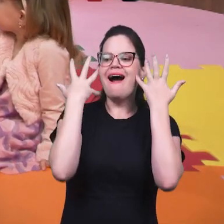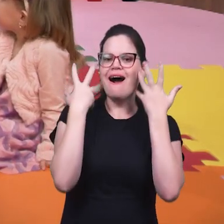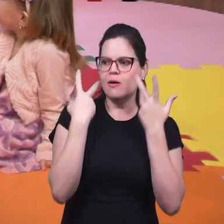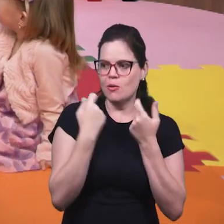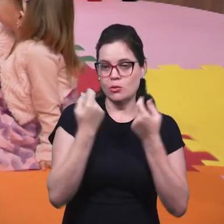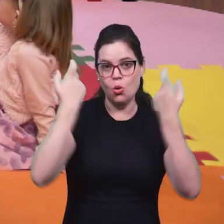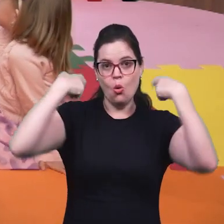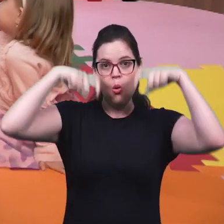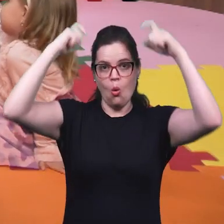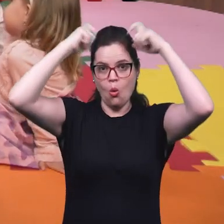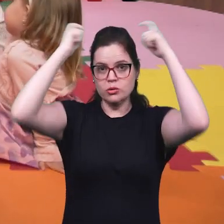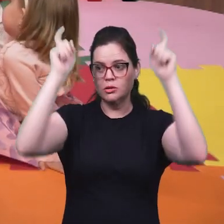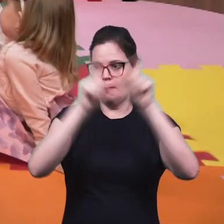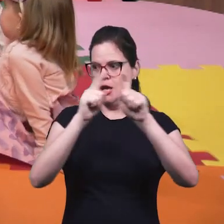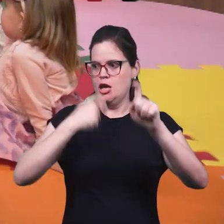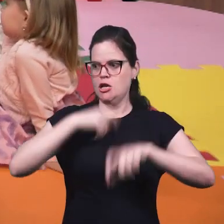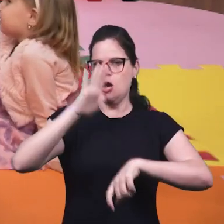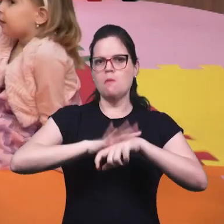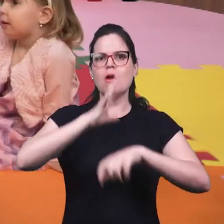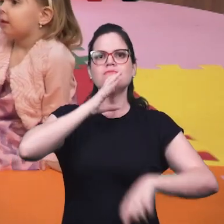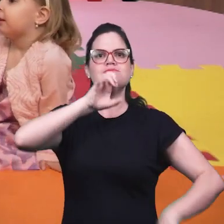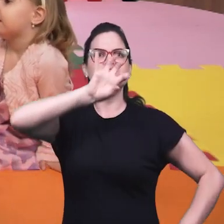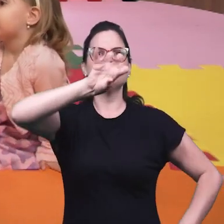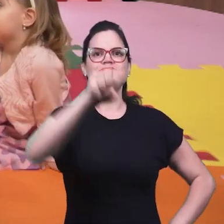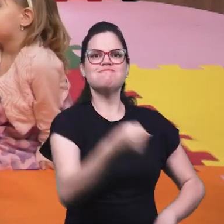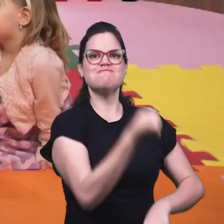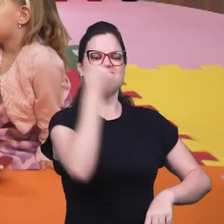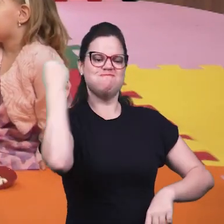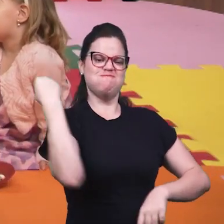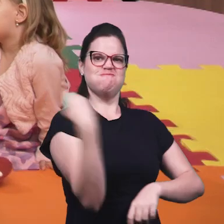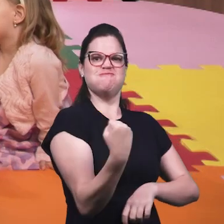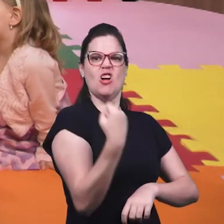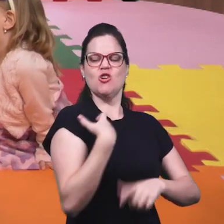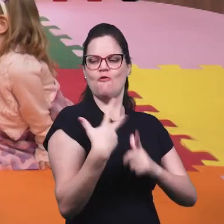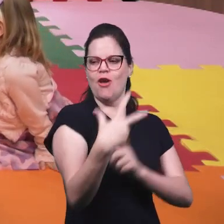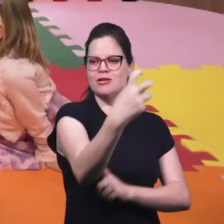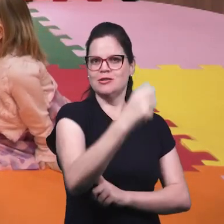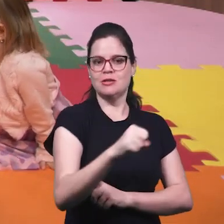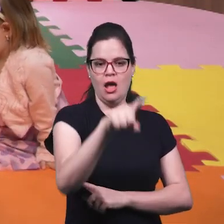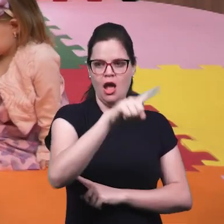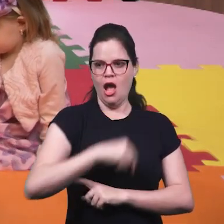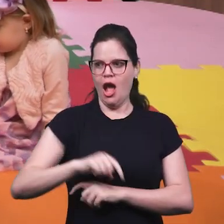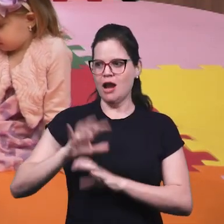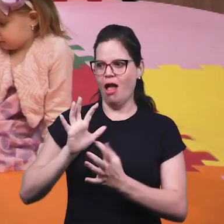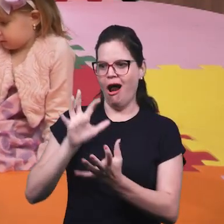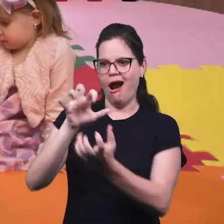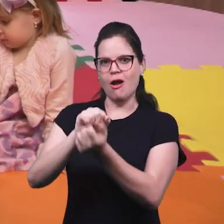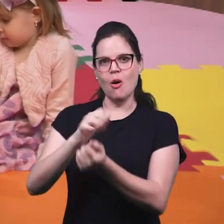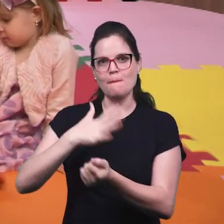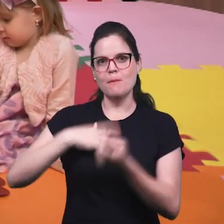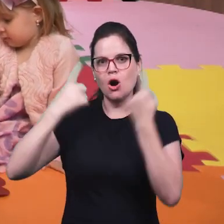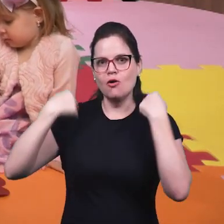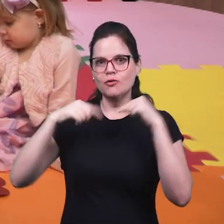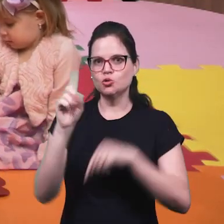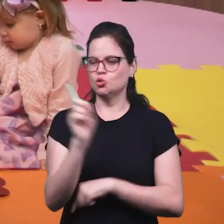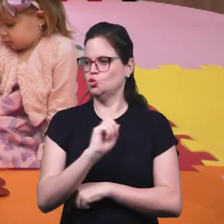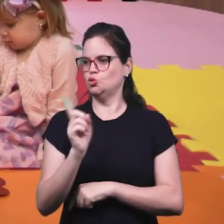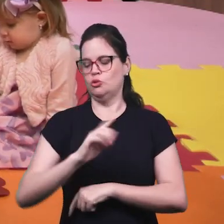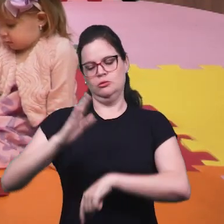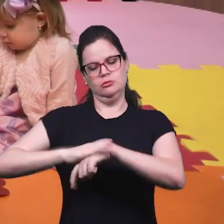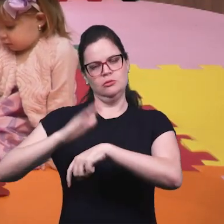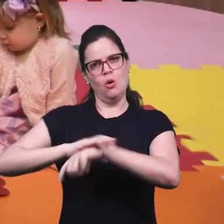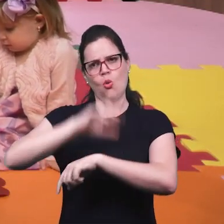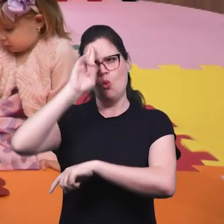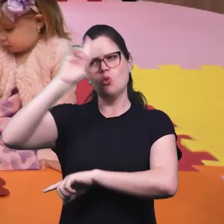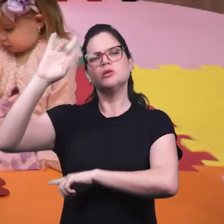lutei contra eles e venci. E eles não pegaram as minhas ovelhas. o Senhor deu na minha mão o leão e o urso.